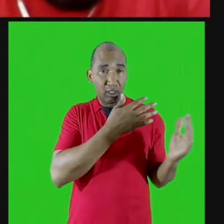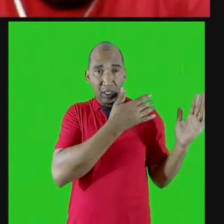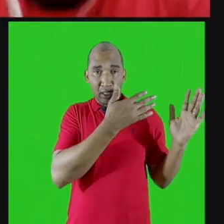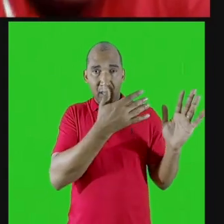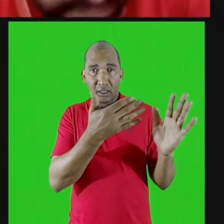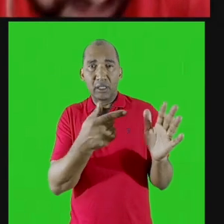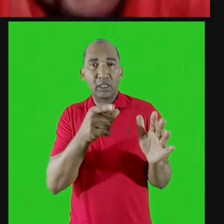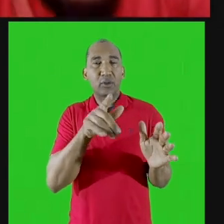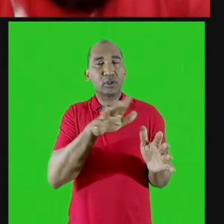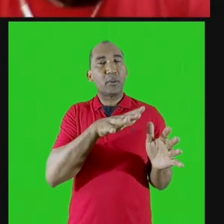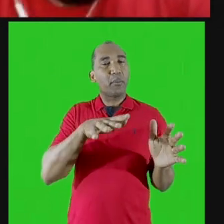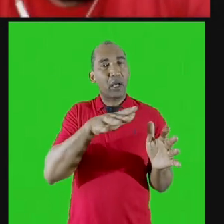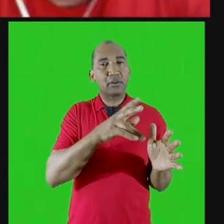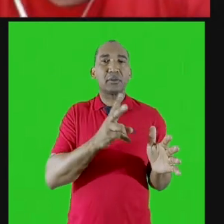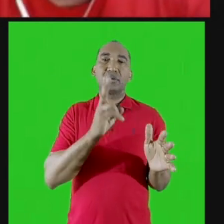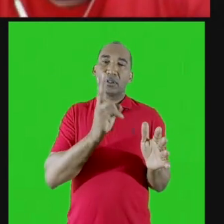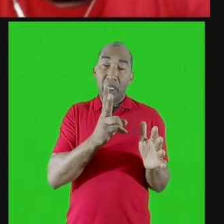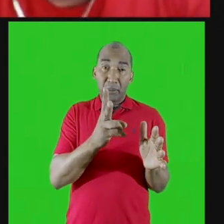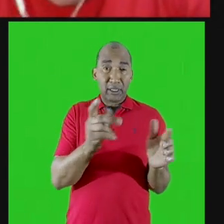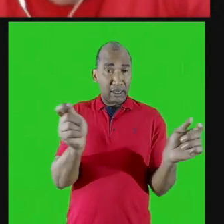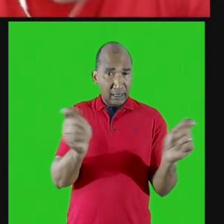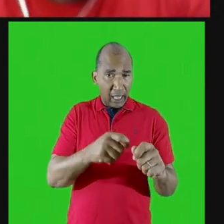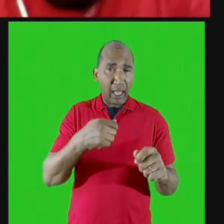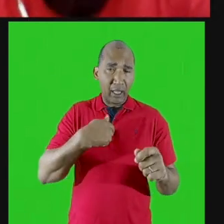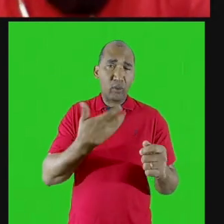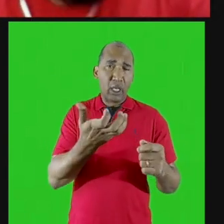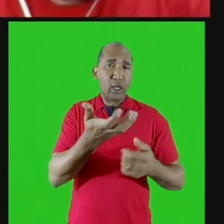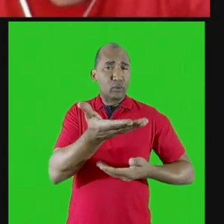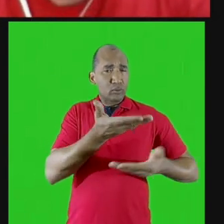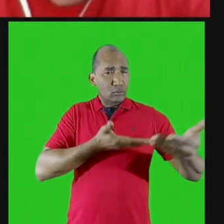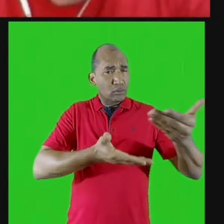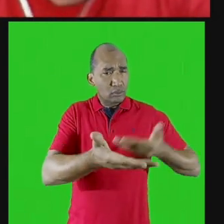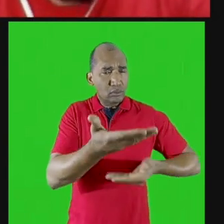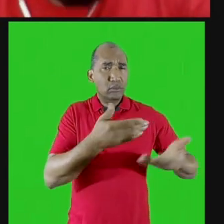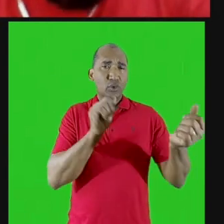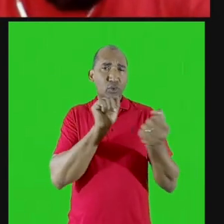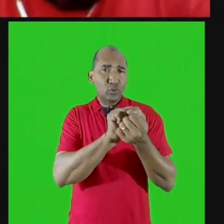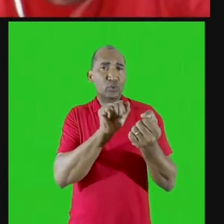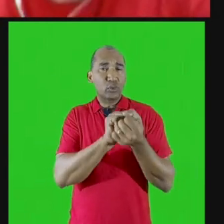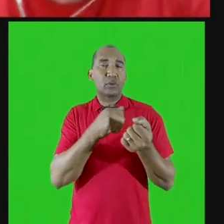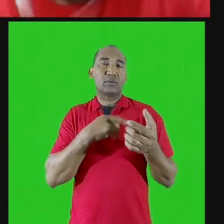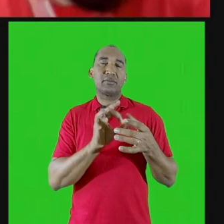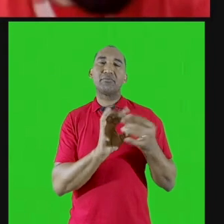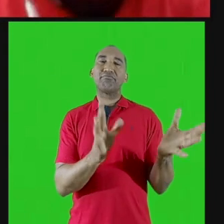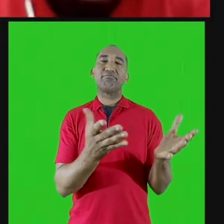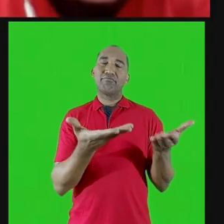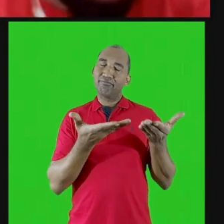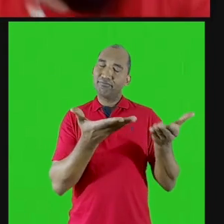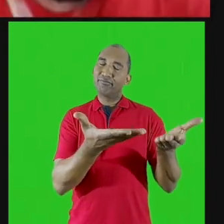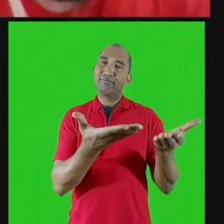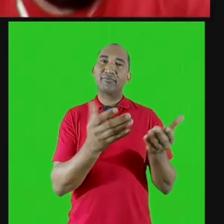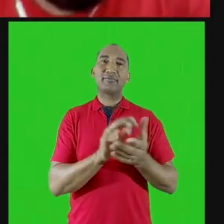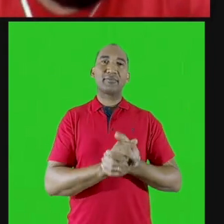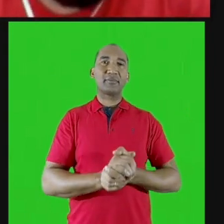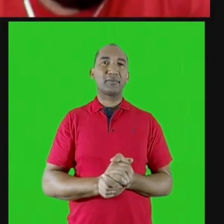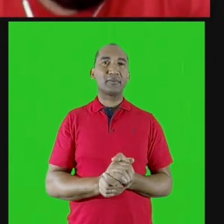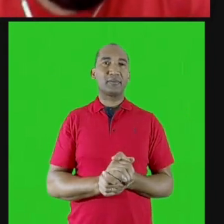abre aqui também. Sou um fã seu, assim, então sempre que puder também, quero estar junto, quero poder estar trocando com você, estou à sua disposição.